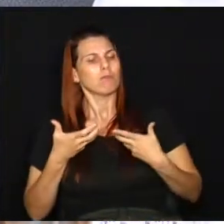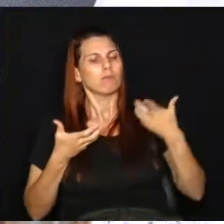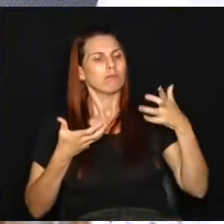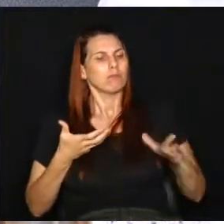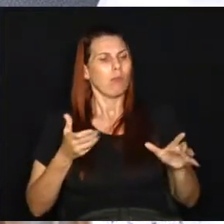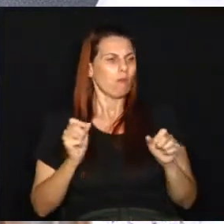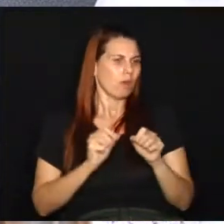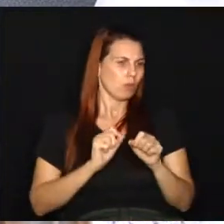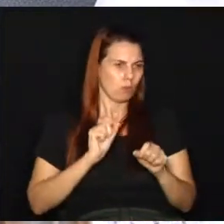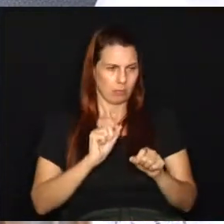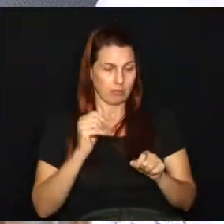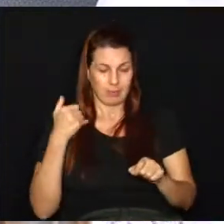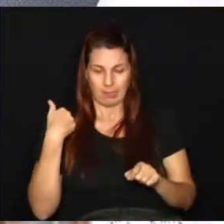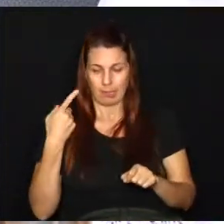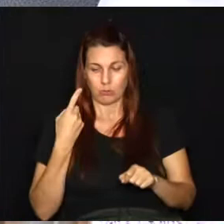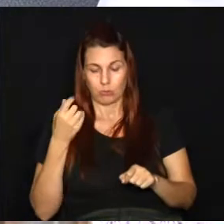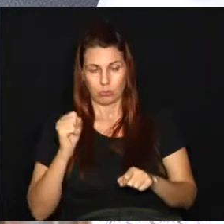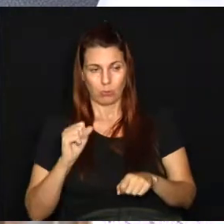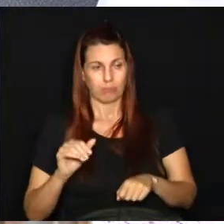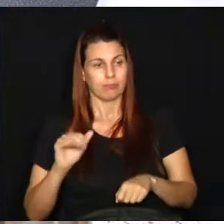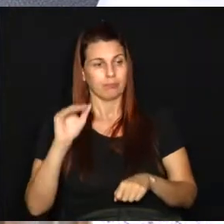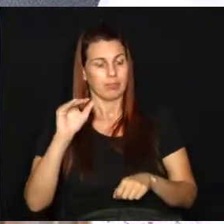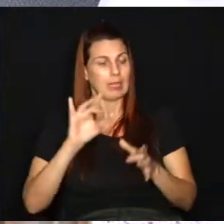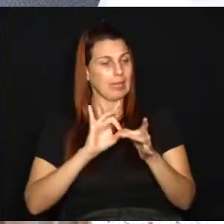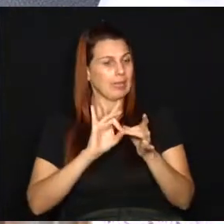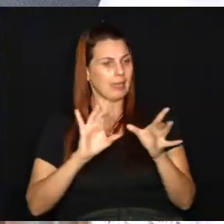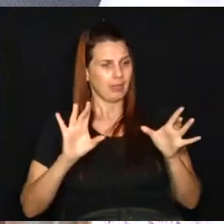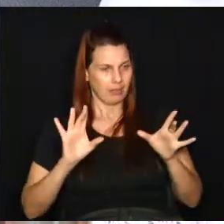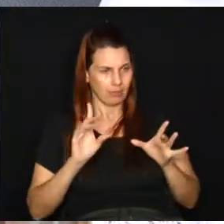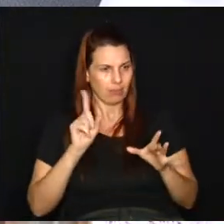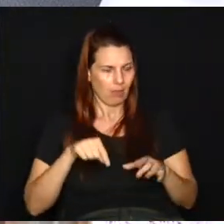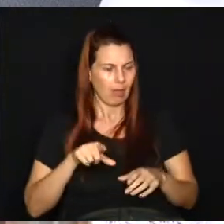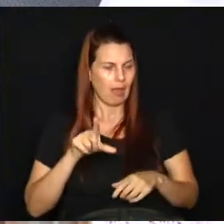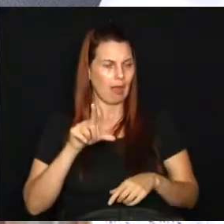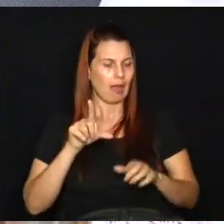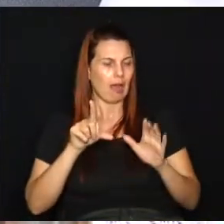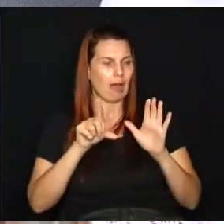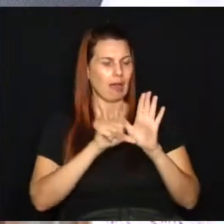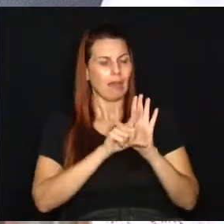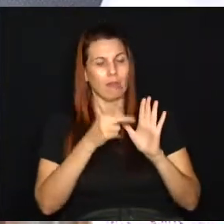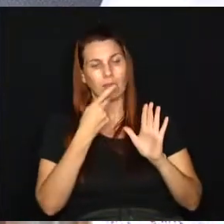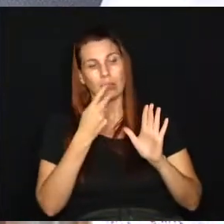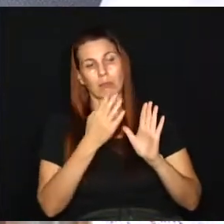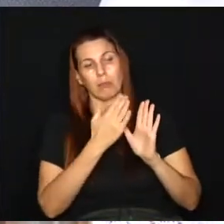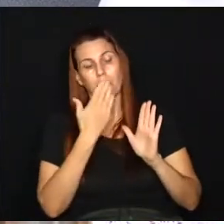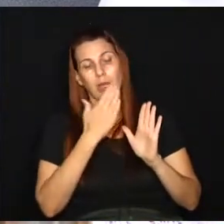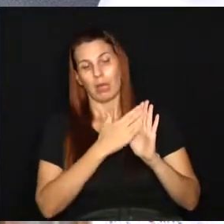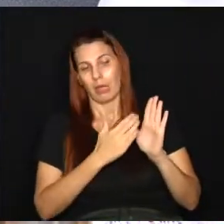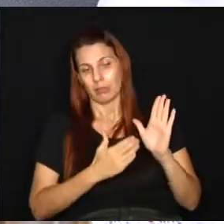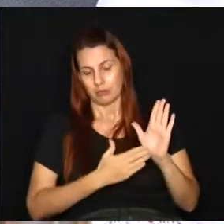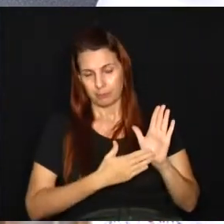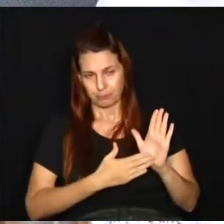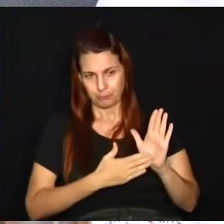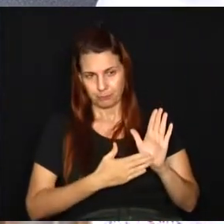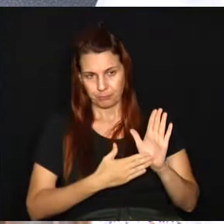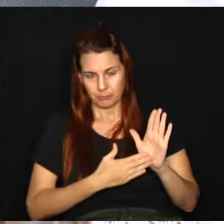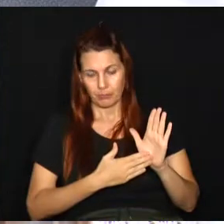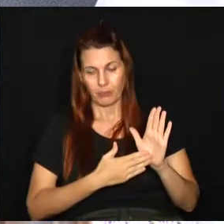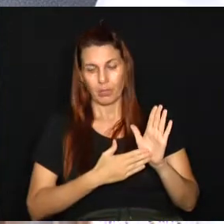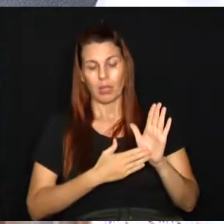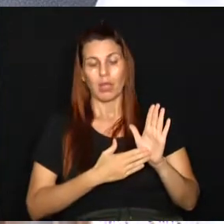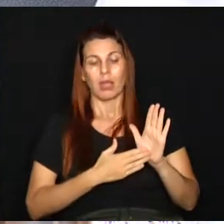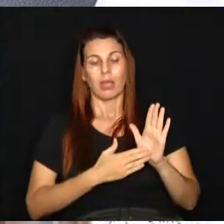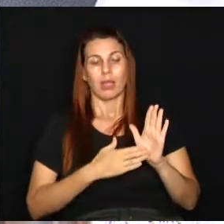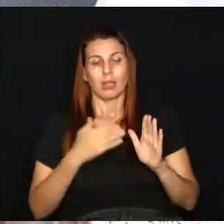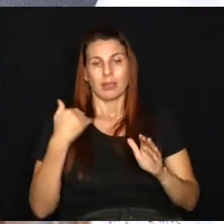dos 18 anos, reza a nossa carta de princípio, a Rede Brasileira de Prostitutas tem uma carta de princípio que, a partir dos 18 anos, com